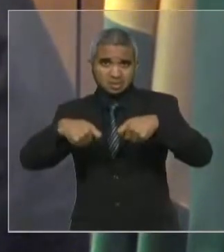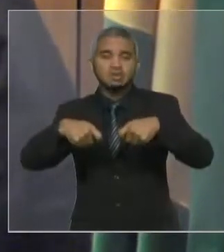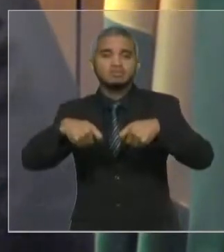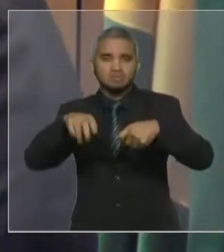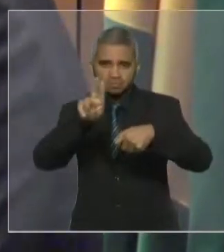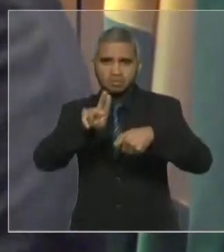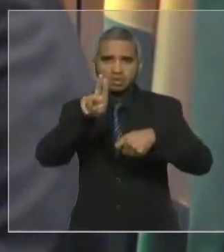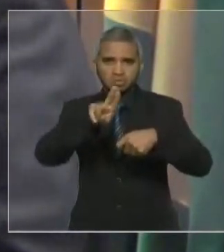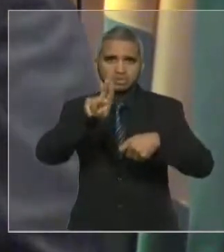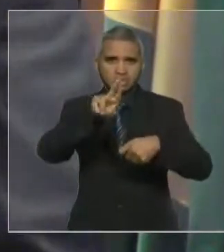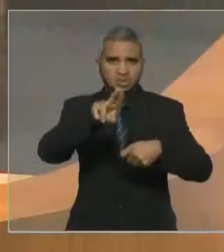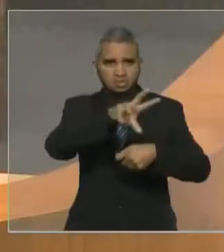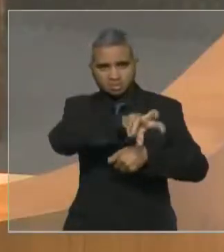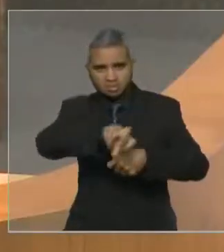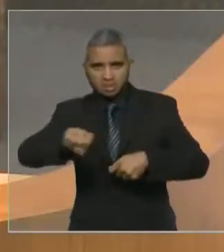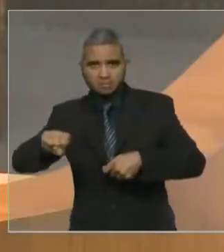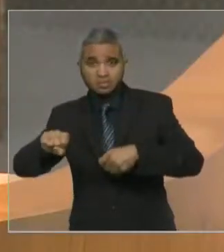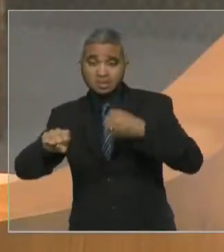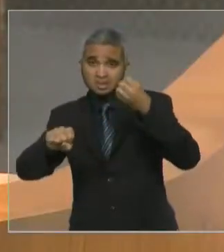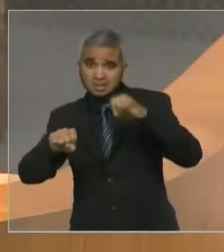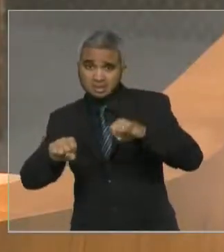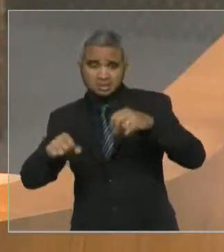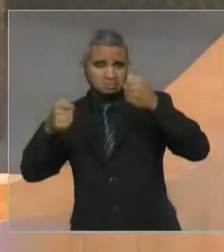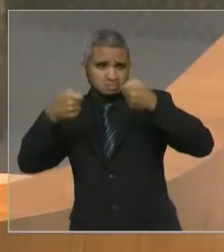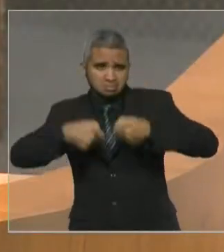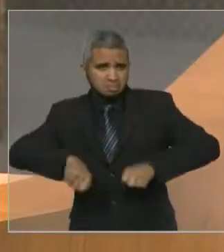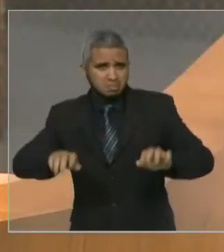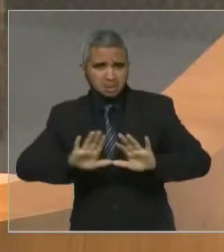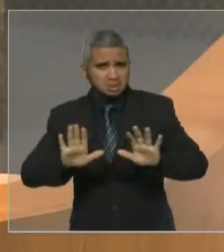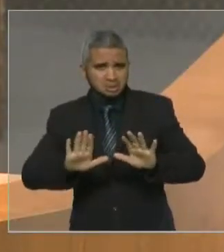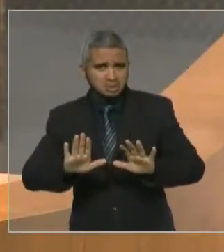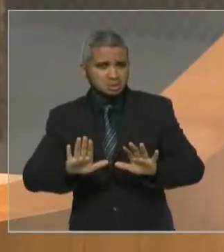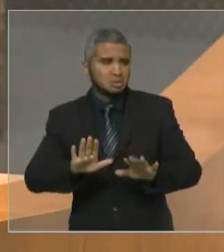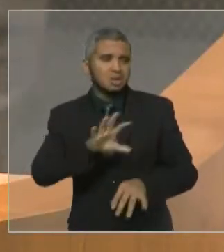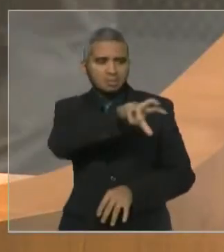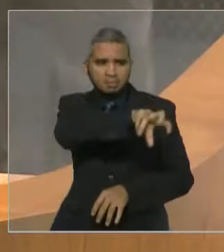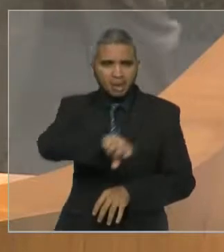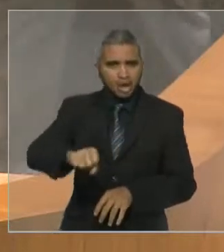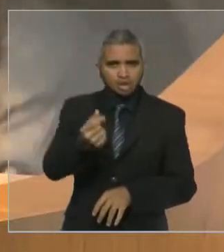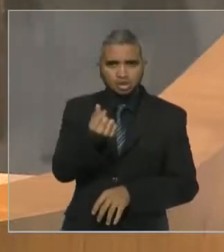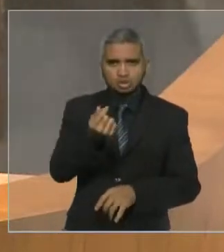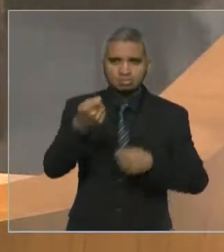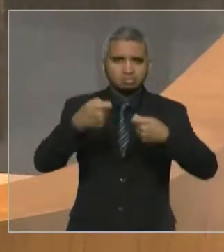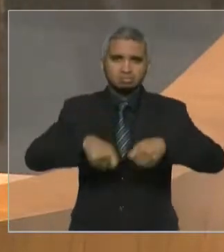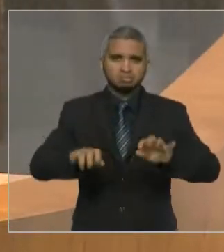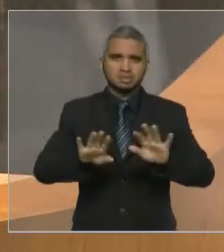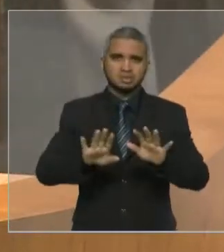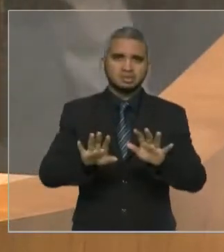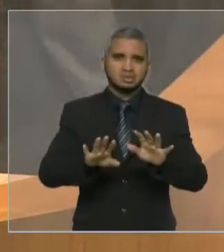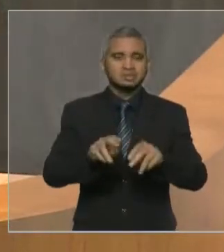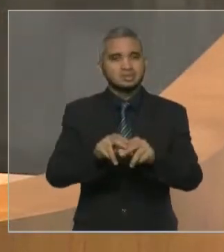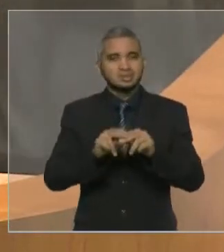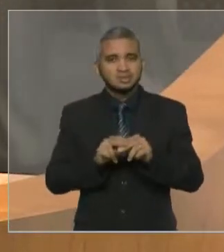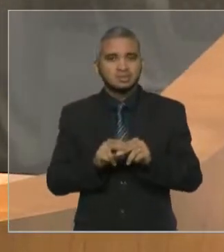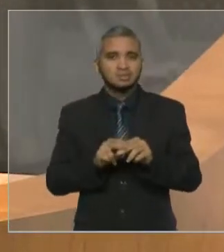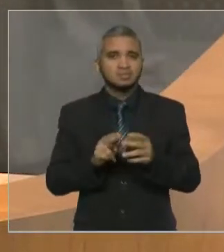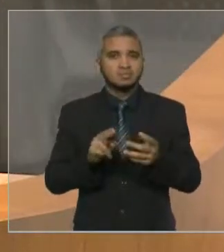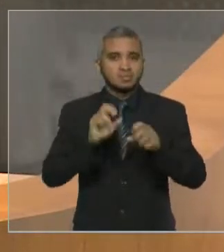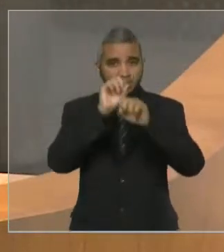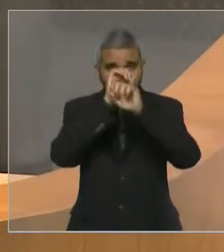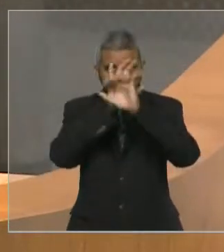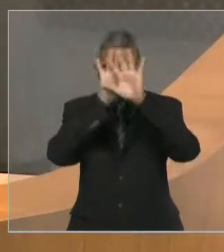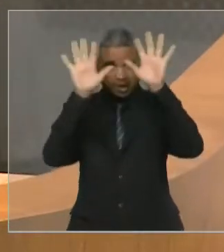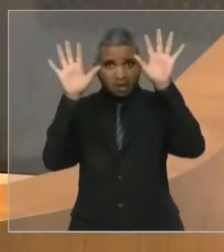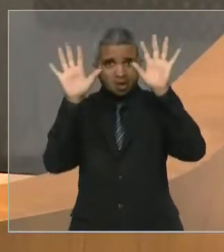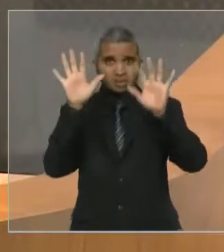recurso que a administração pública achar cabível. Então, assim, para que fique claro, deputado Marco Aurélio,